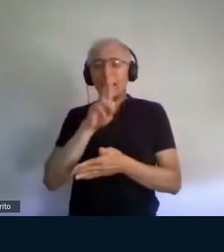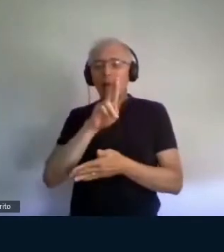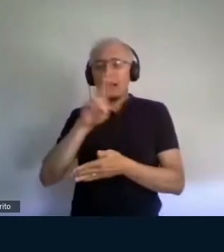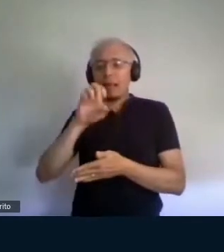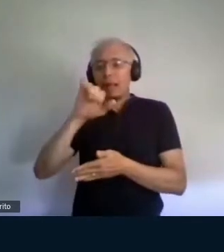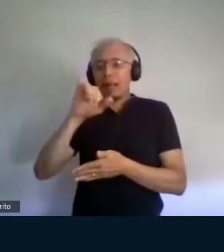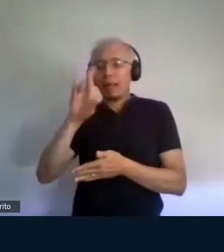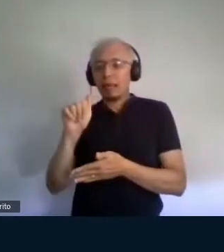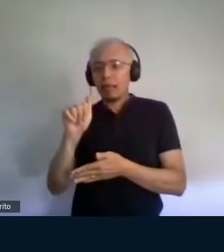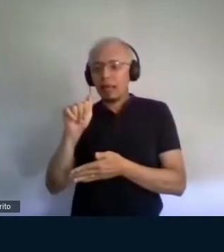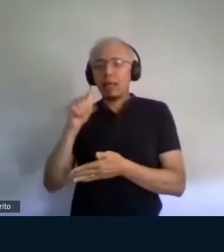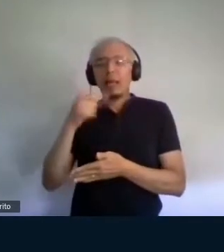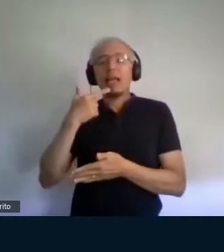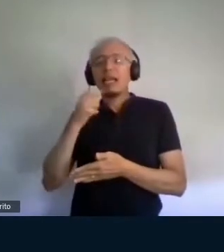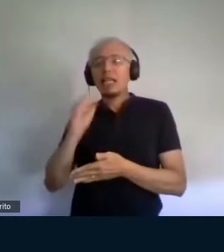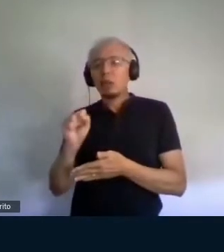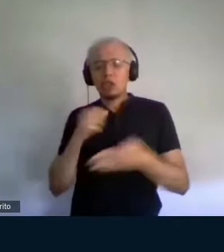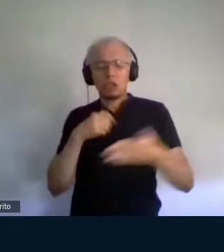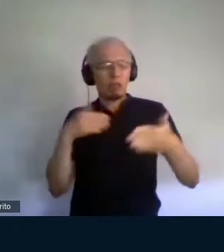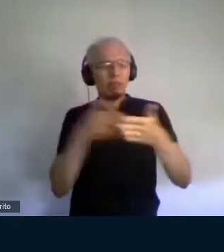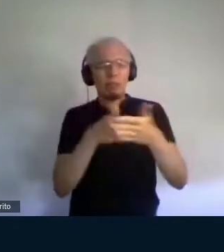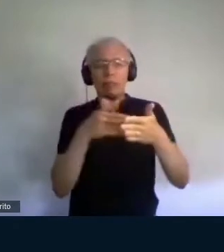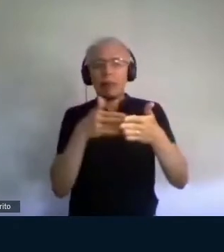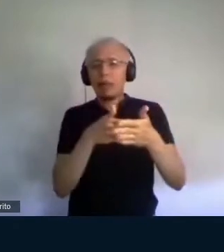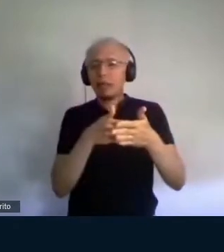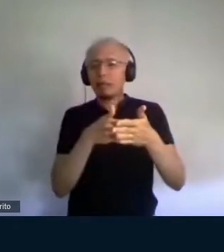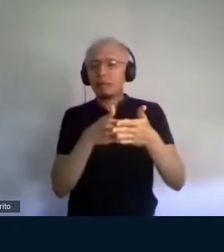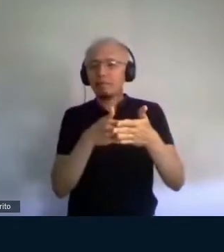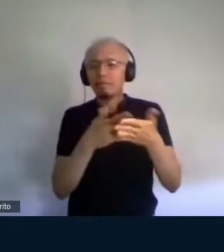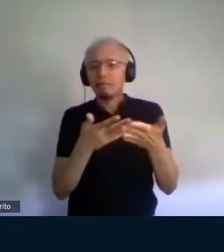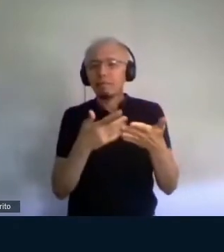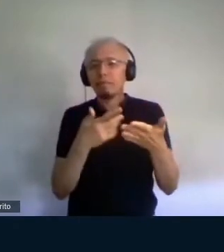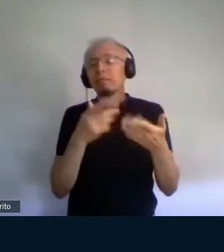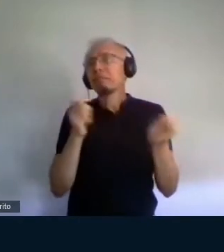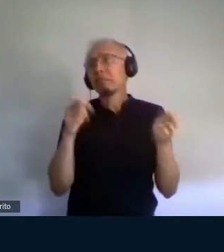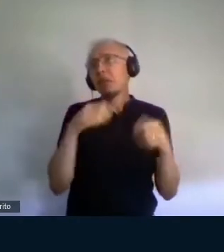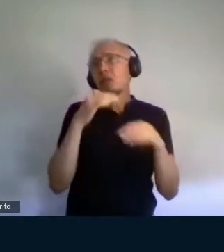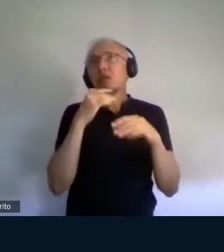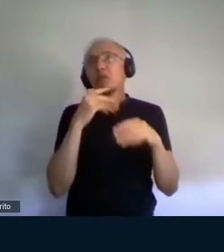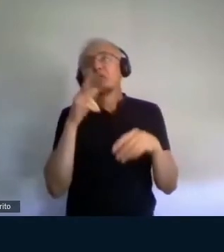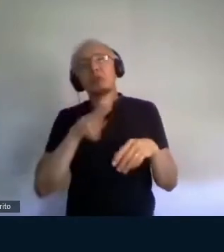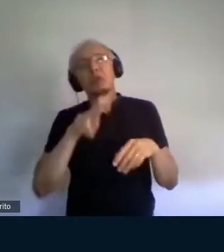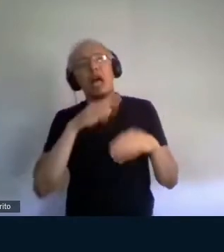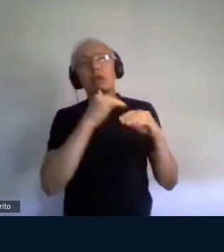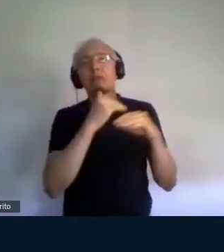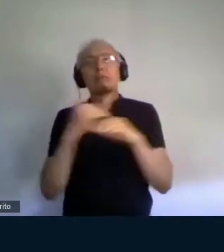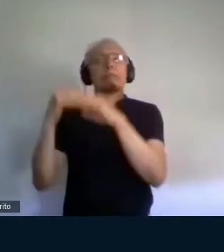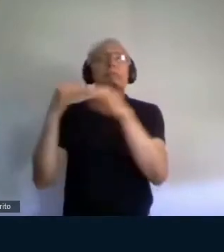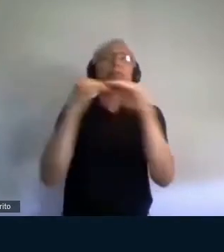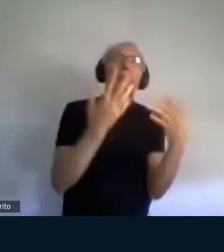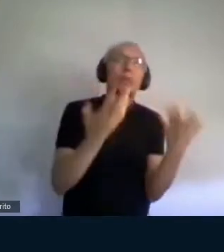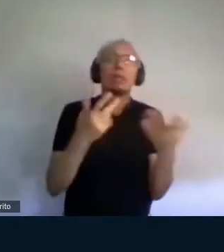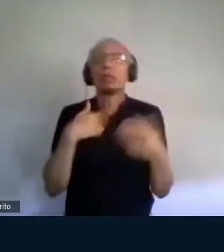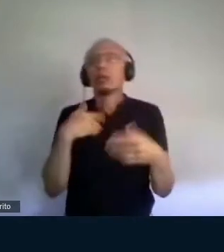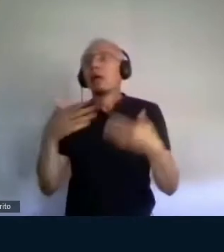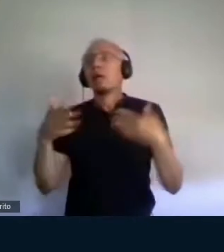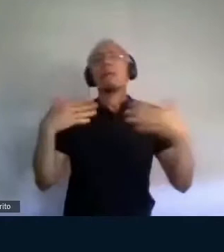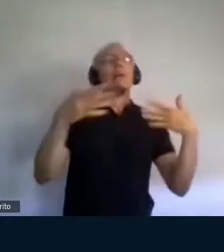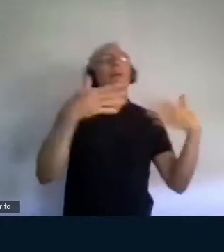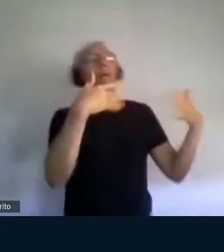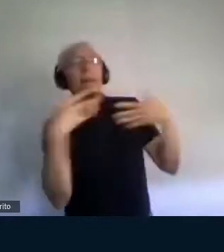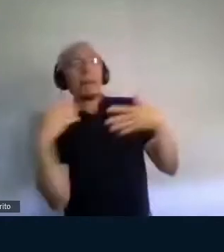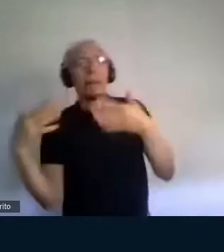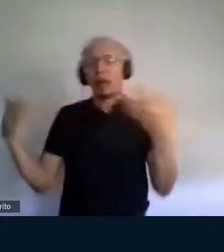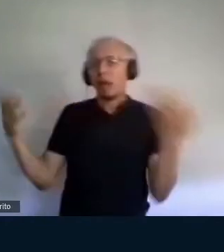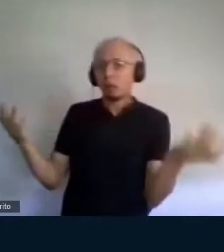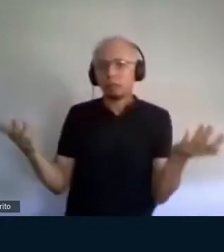uma palavra, né, barreira, que a gente pode utilizar no senso comum, nas discussões de boteco, vamos dizer assim,